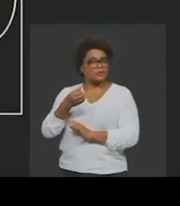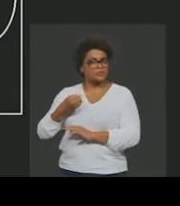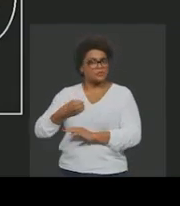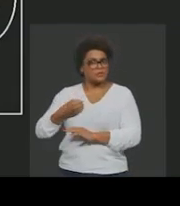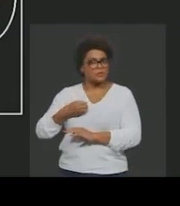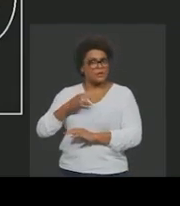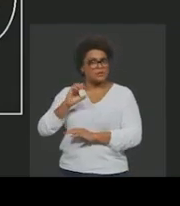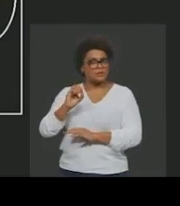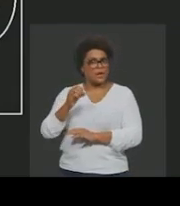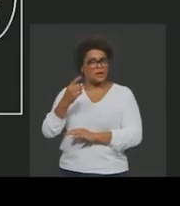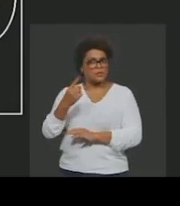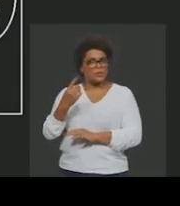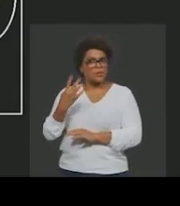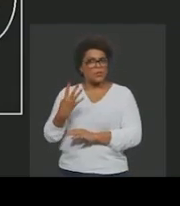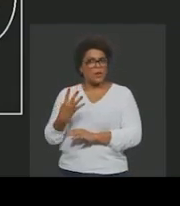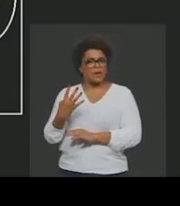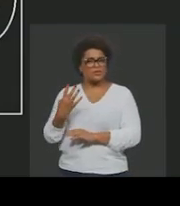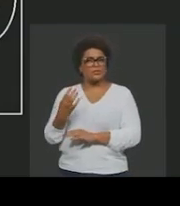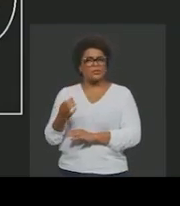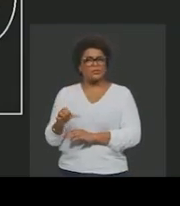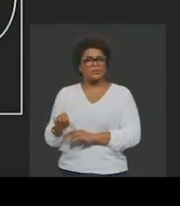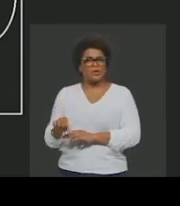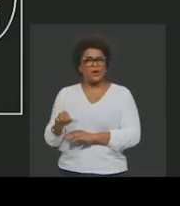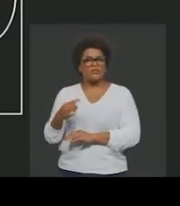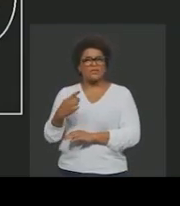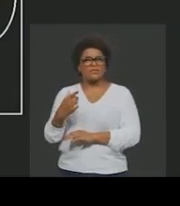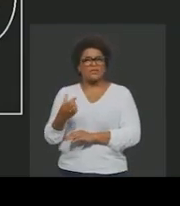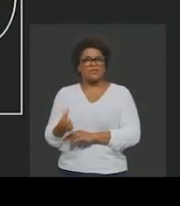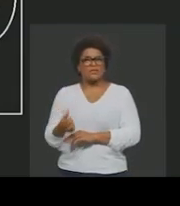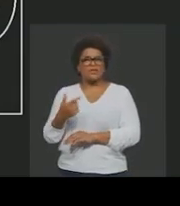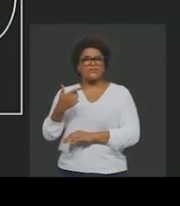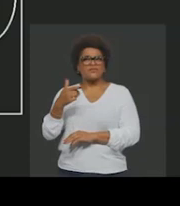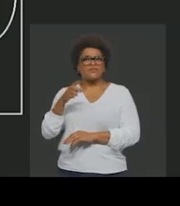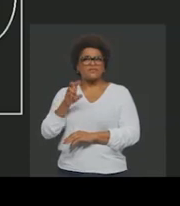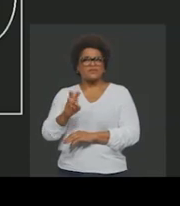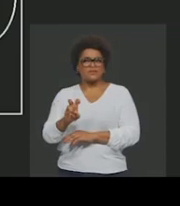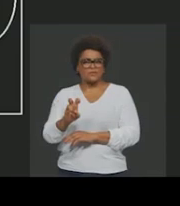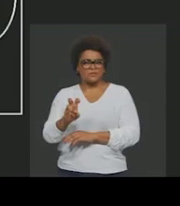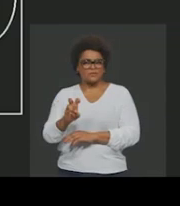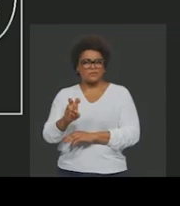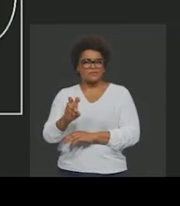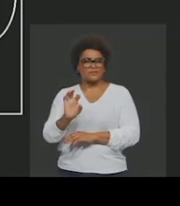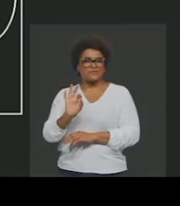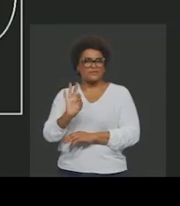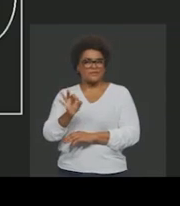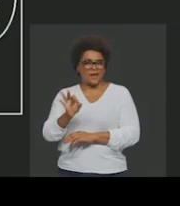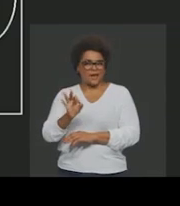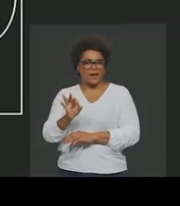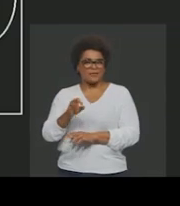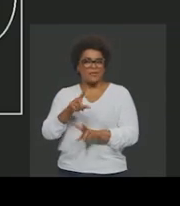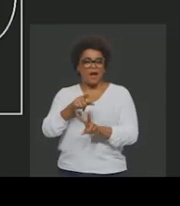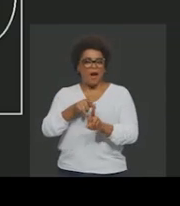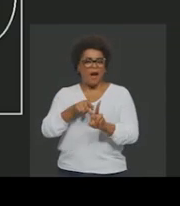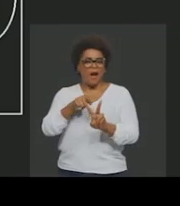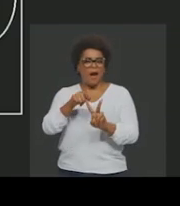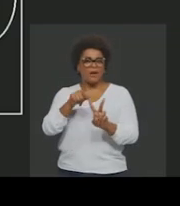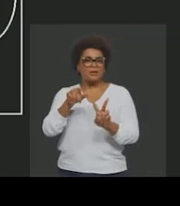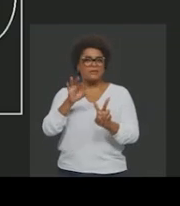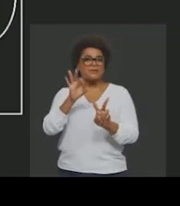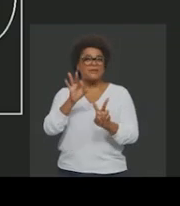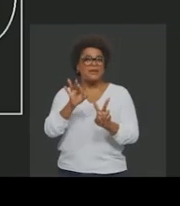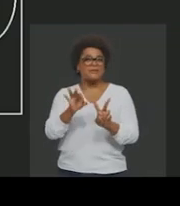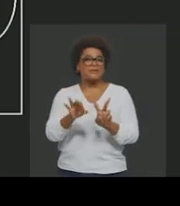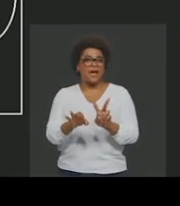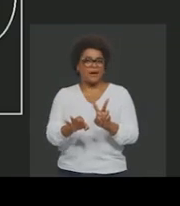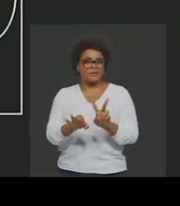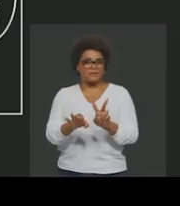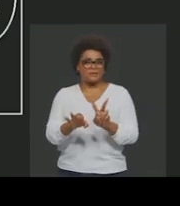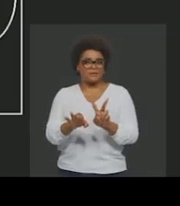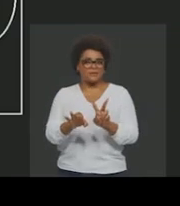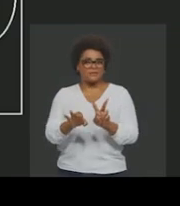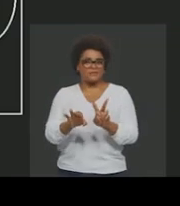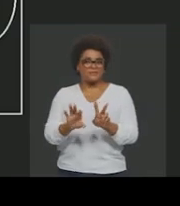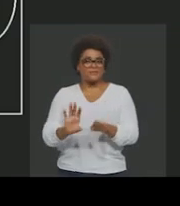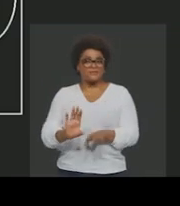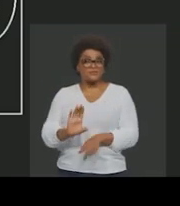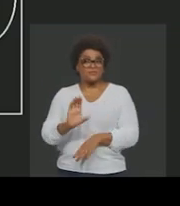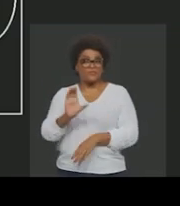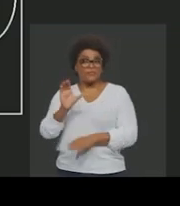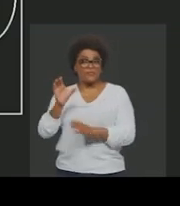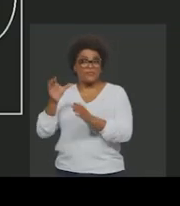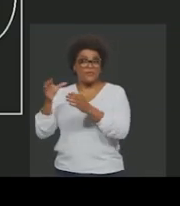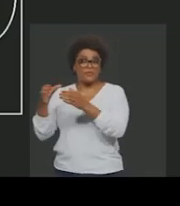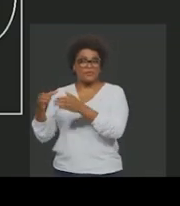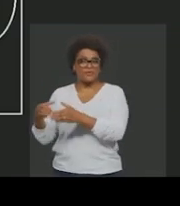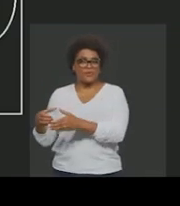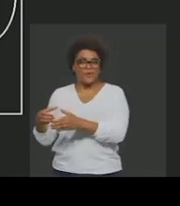9, 16, 25, os que têm a raiz bonitinha. Do lado de cá, na hora que você tira a raiz de um número, o que que dá?